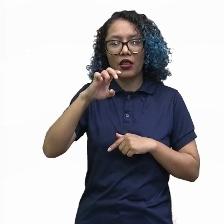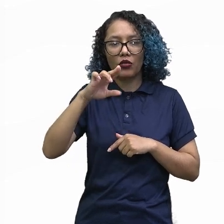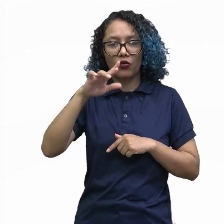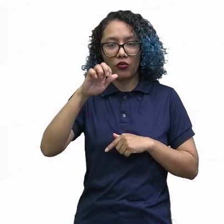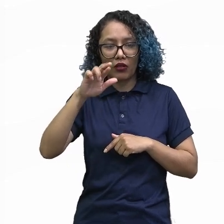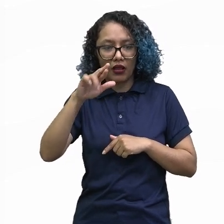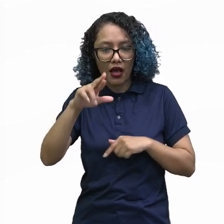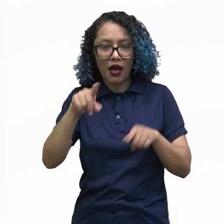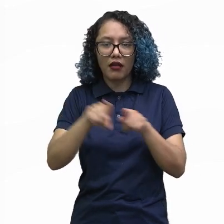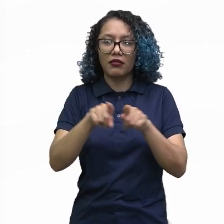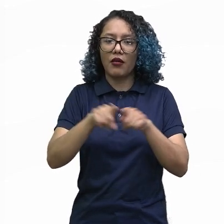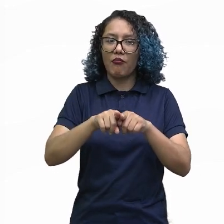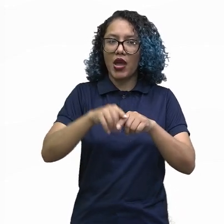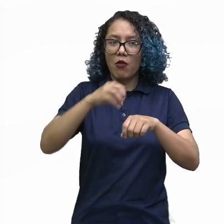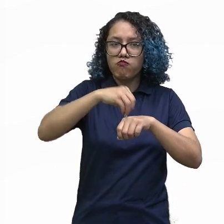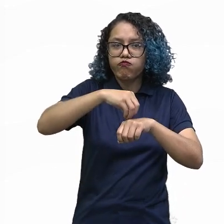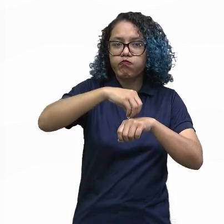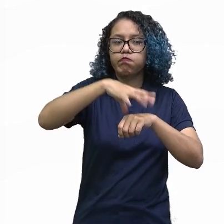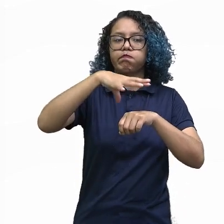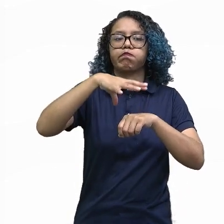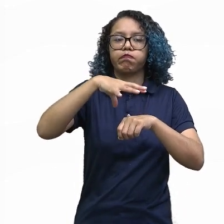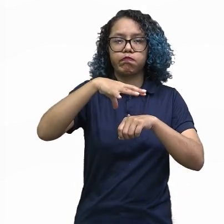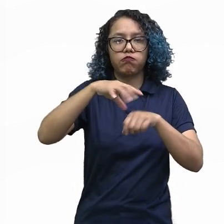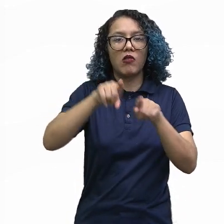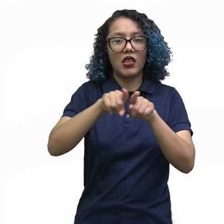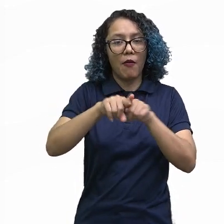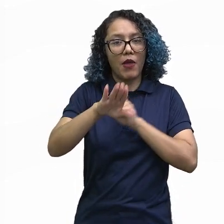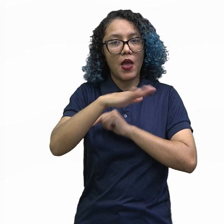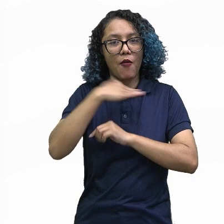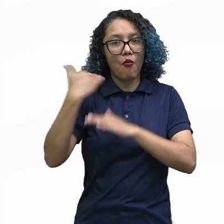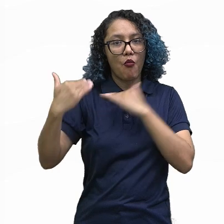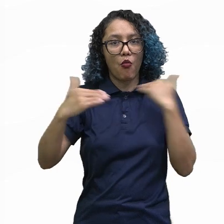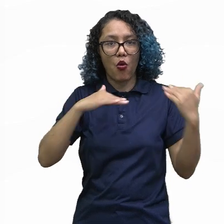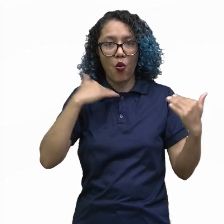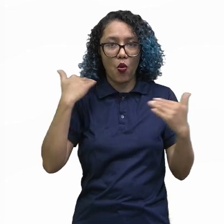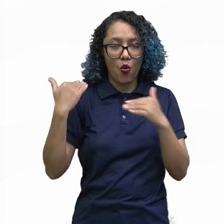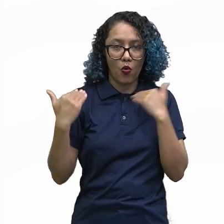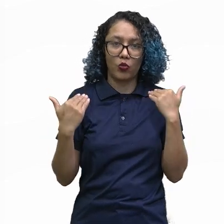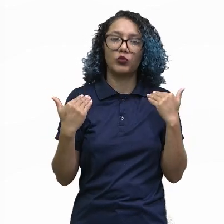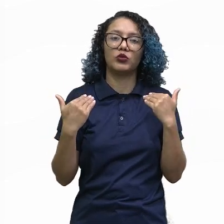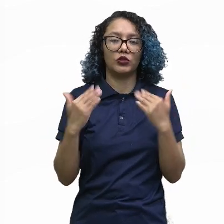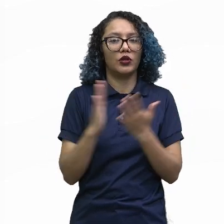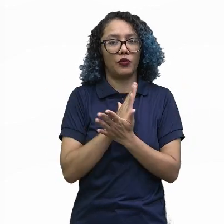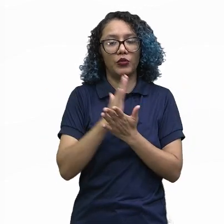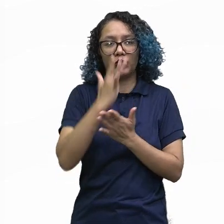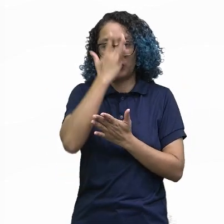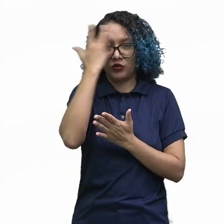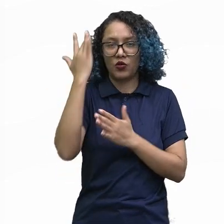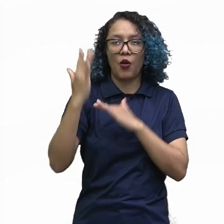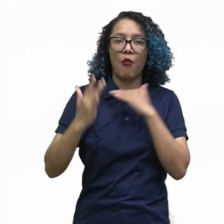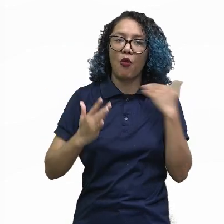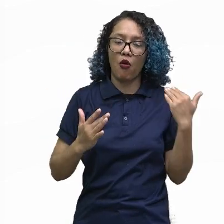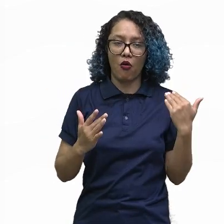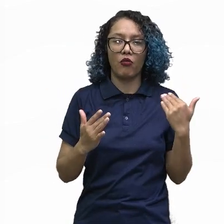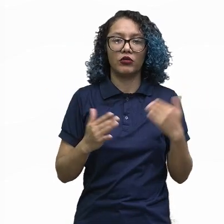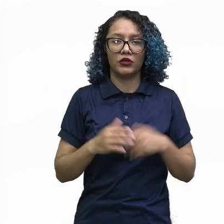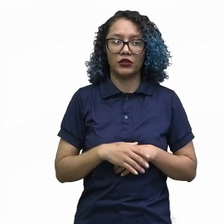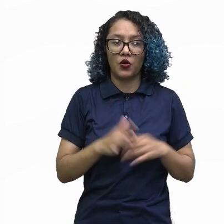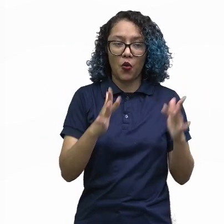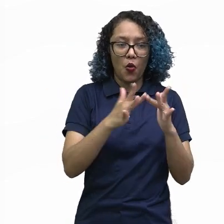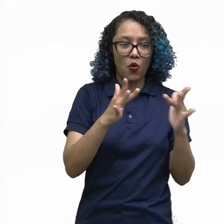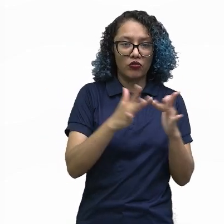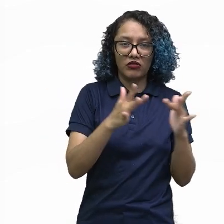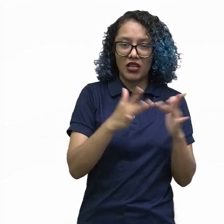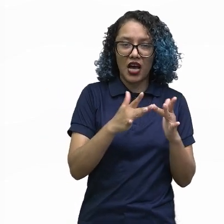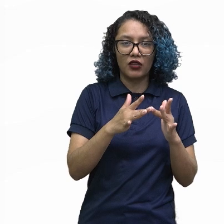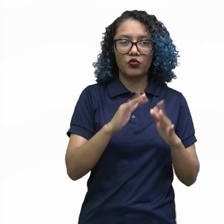morte, como aconteceu, né, no episódio, no evento. Então, algumas pessoas morreram assim, logo após o contato,